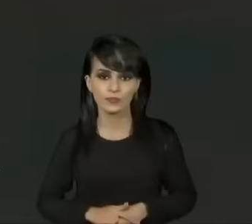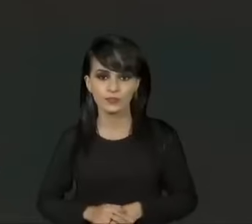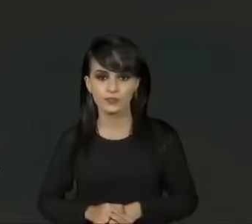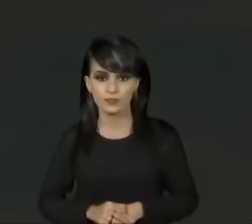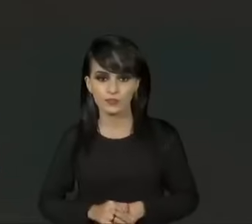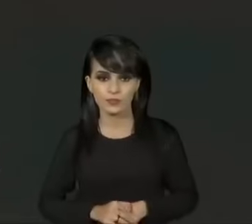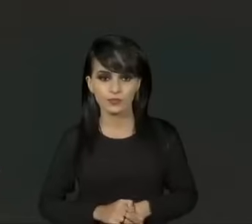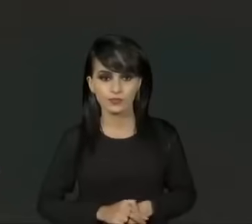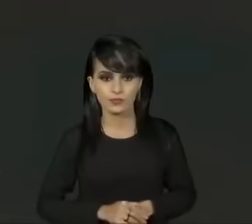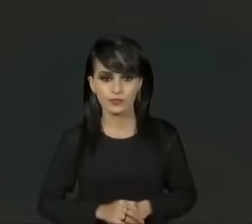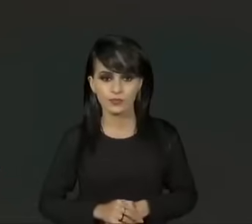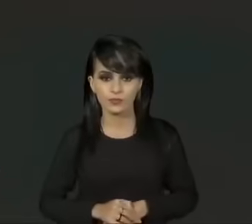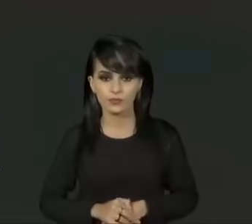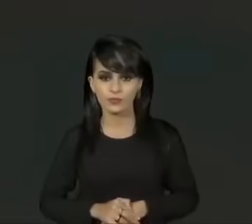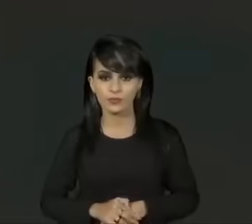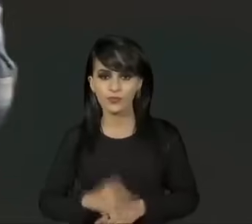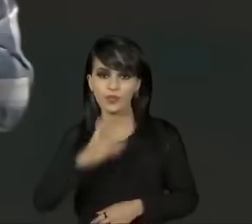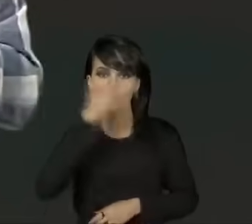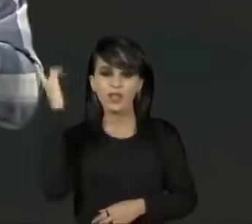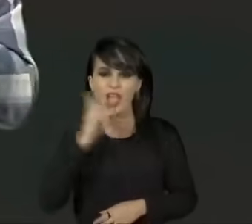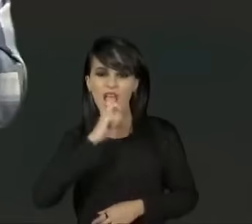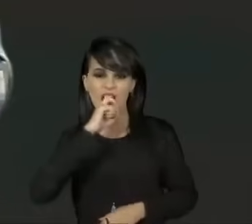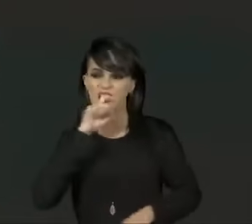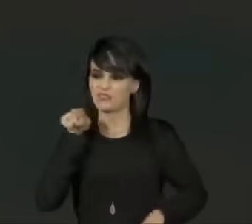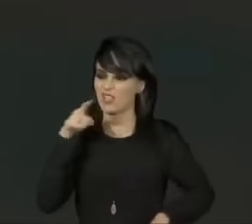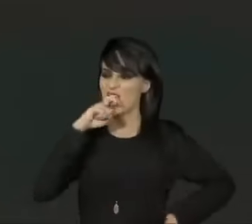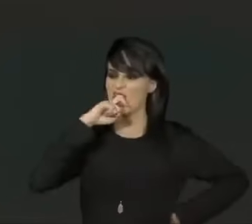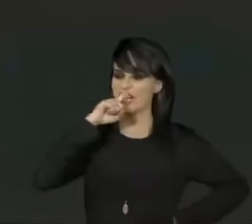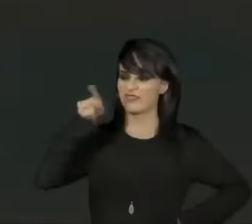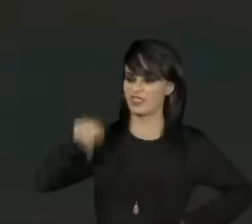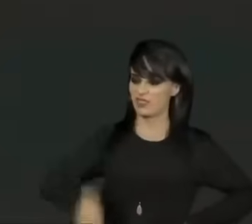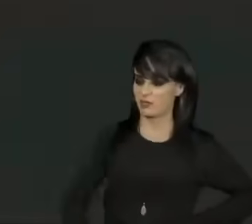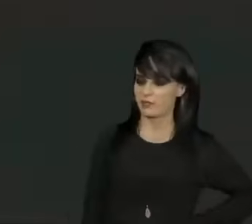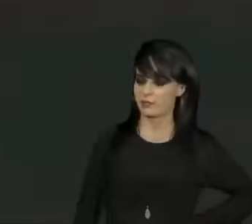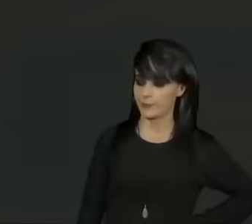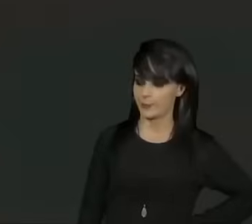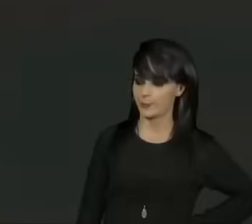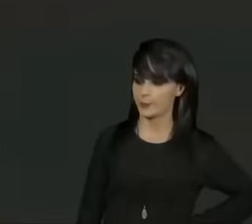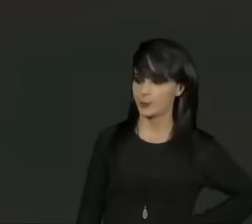doenças gente que tem inveja esse miserável essa desgraçada